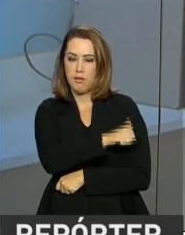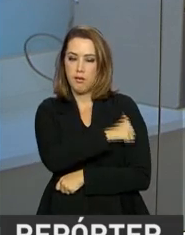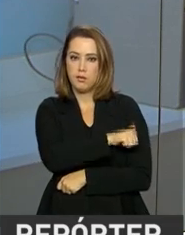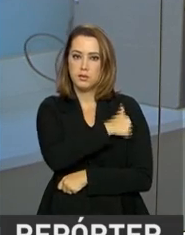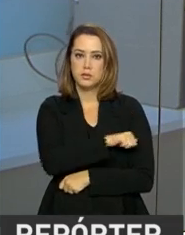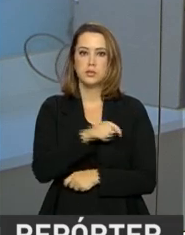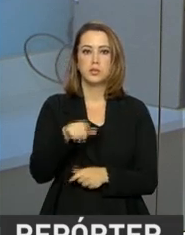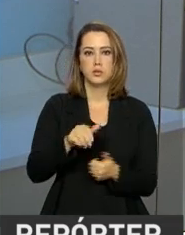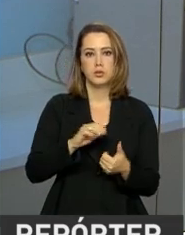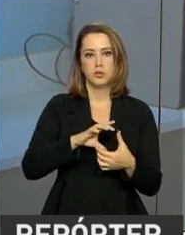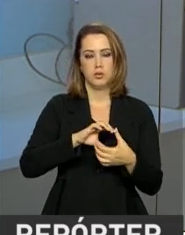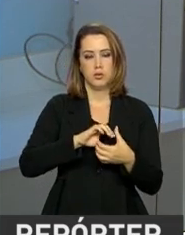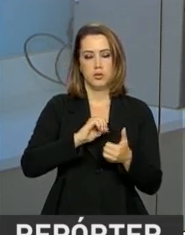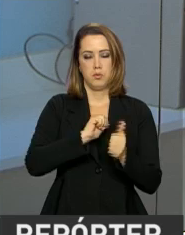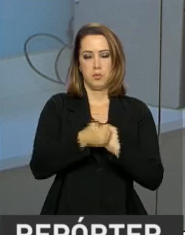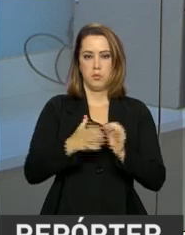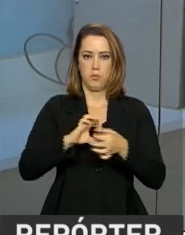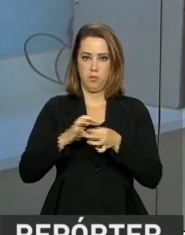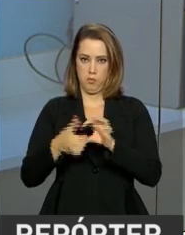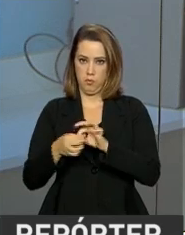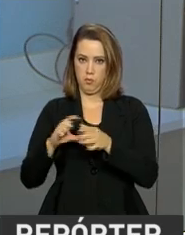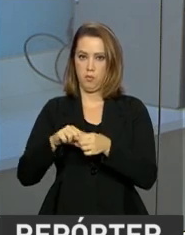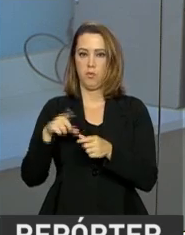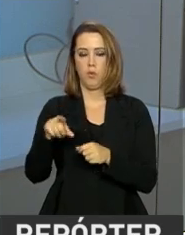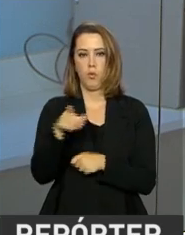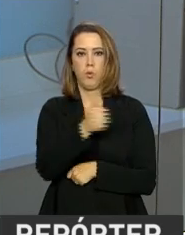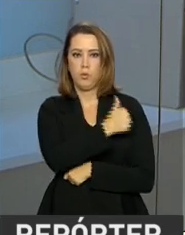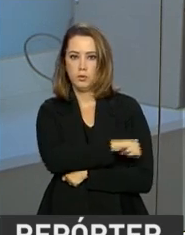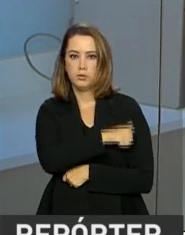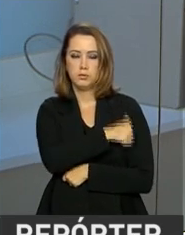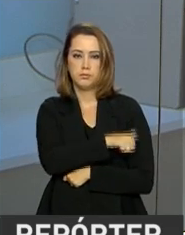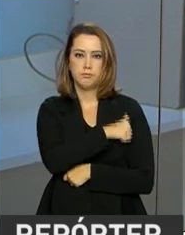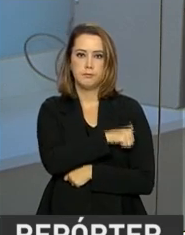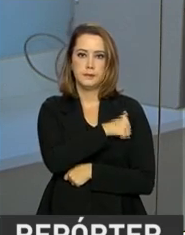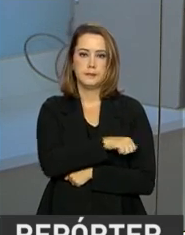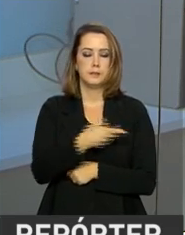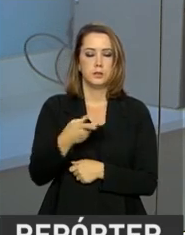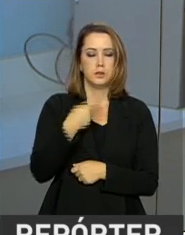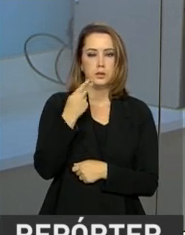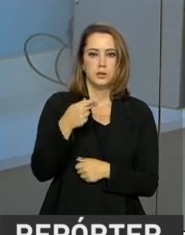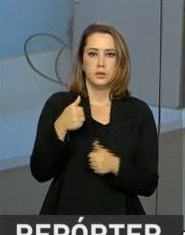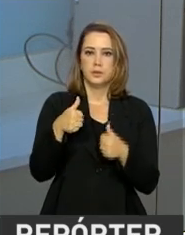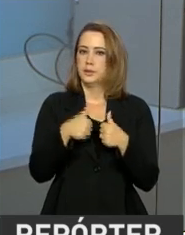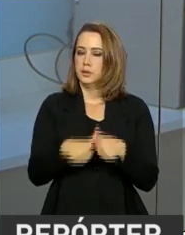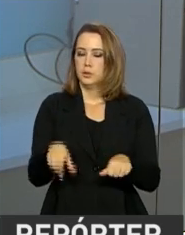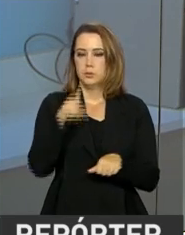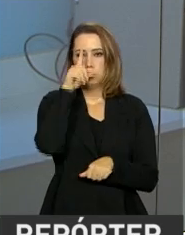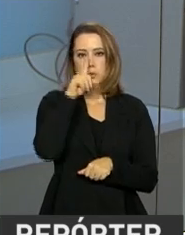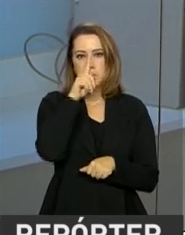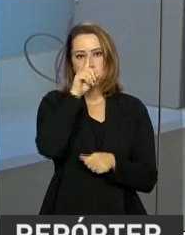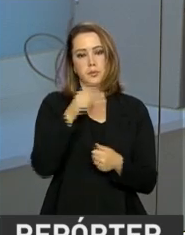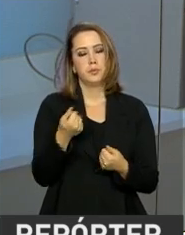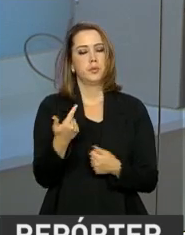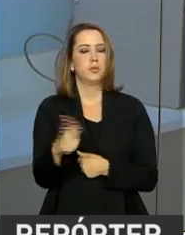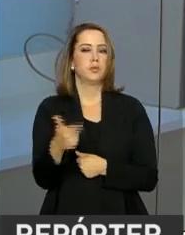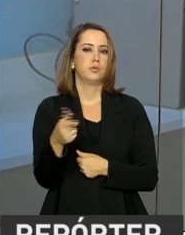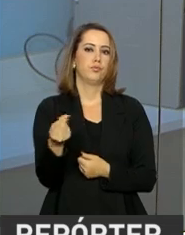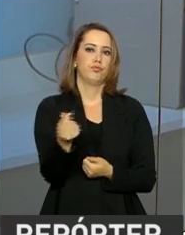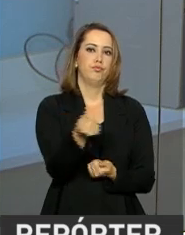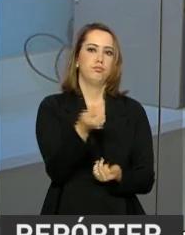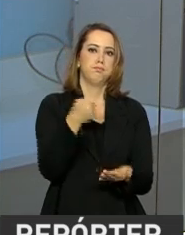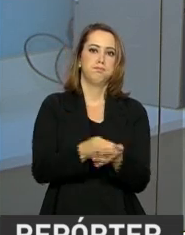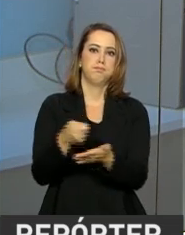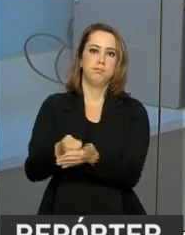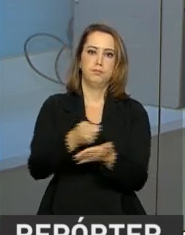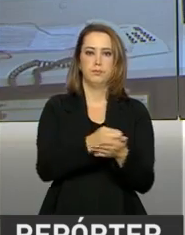jogos olímpicos e paralímpicos o estado decretou situação de calamidade pública e declarou não ter condições de arcar com todos